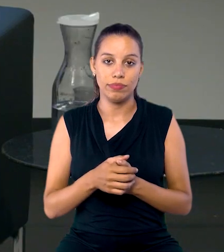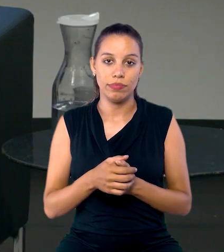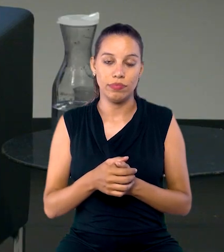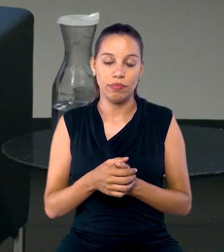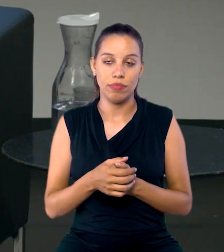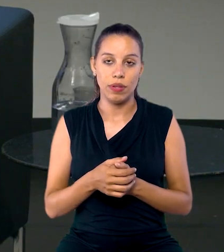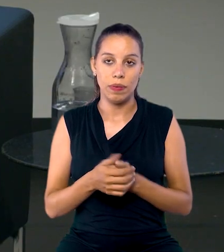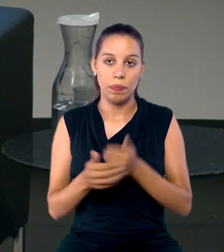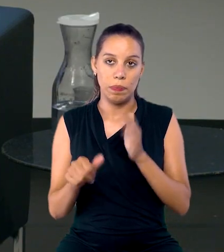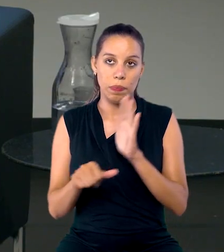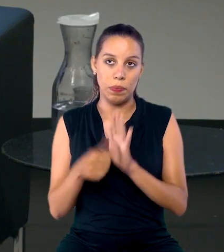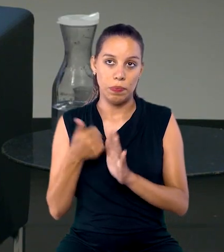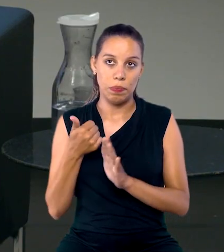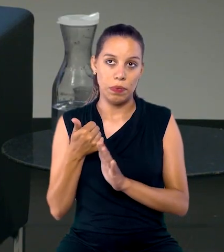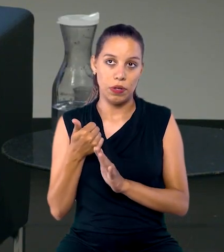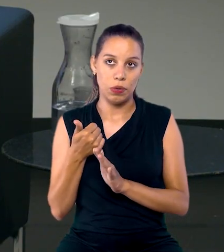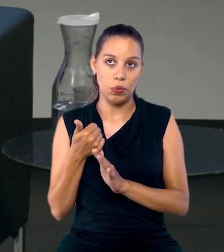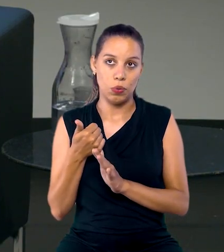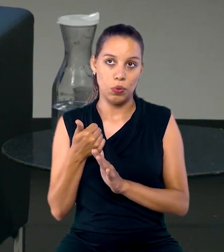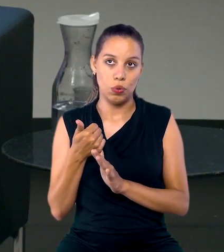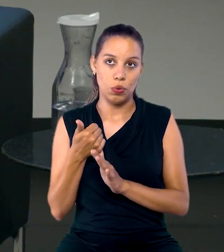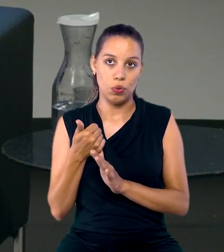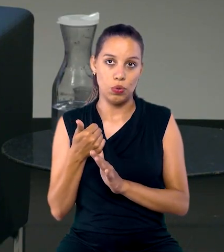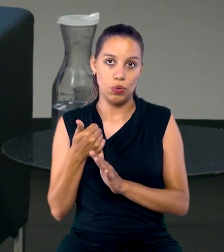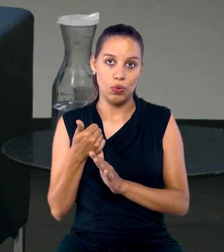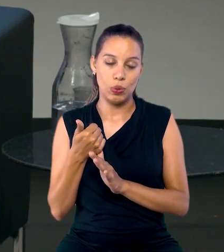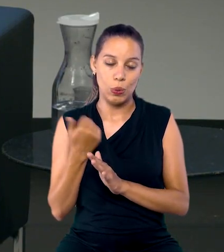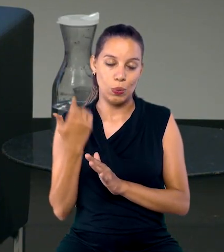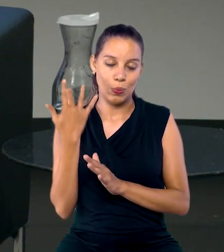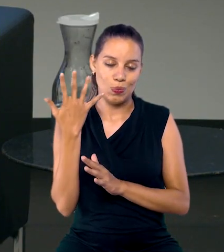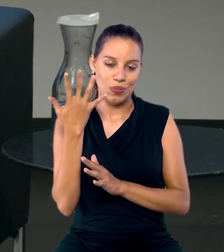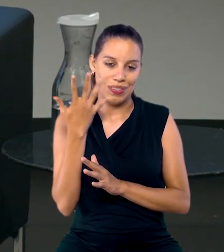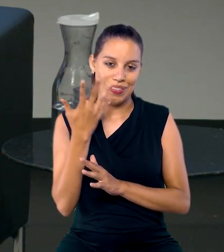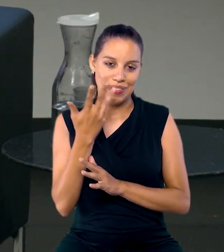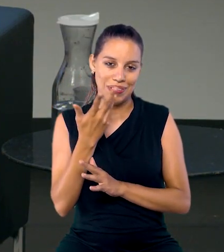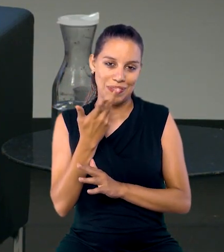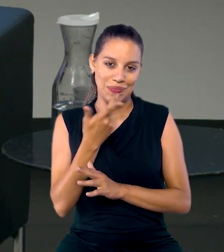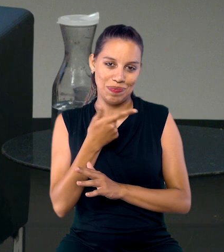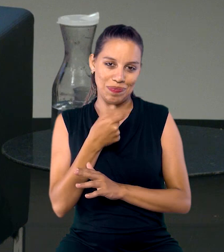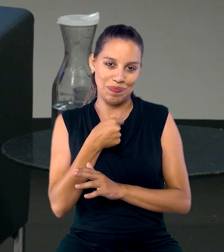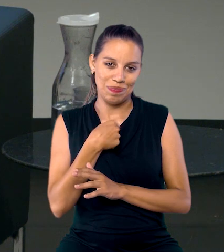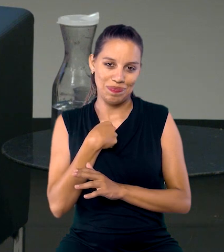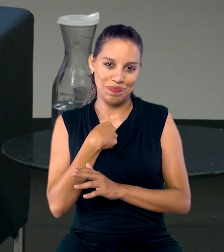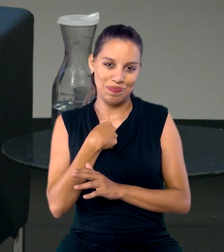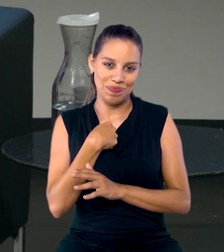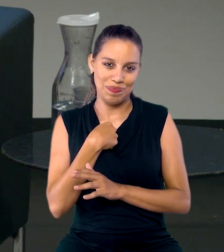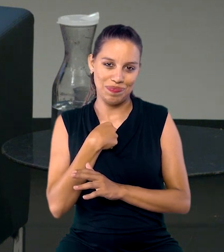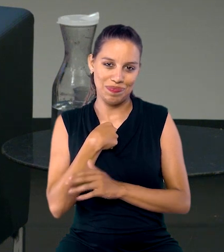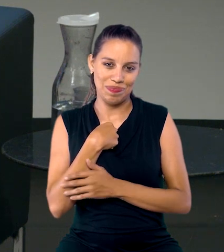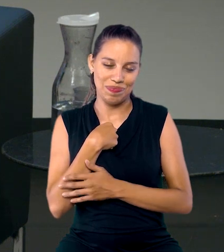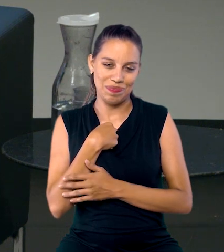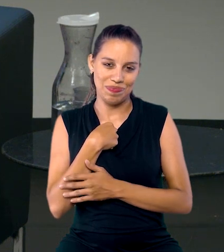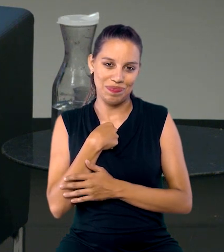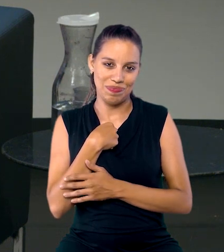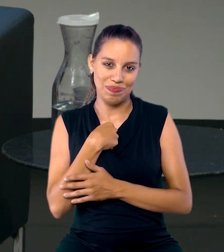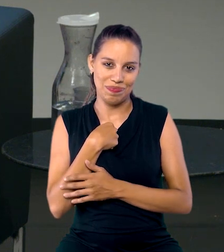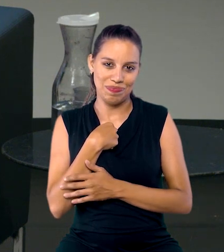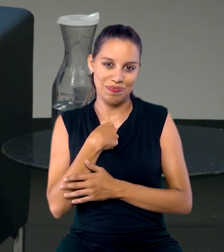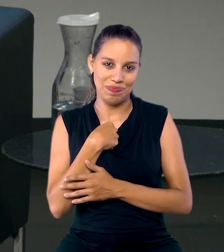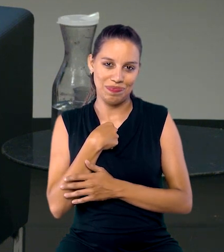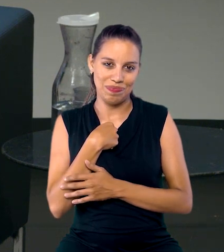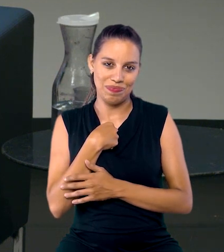Eu acho que a primeira, começar pelo, né? Primeiro, que bonito, Que